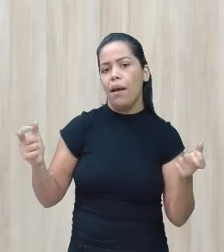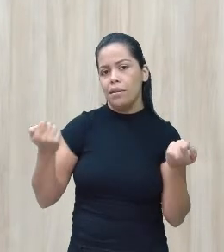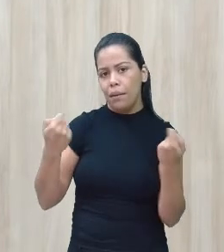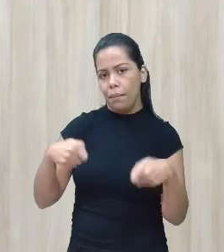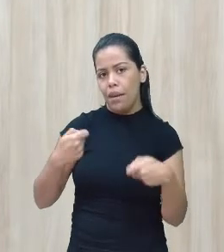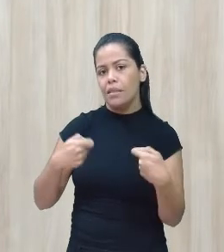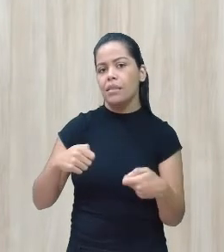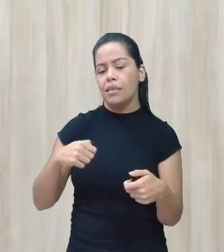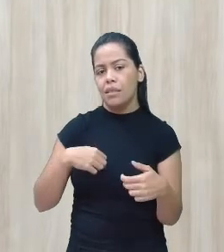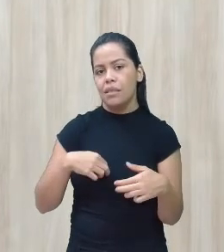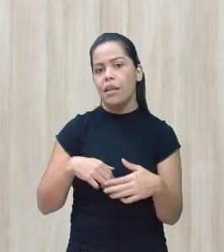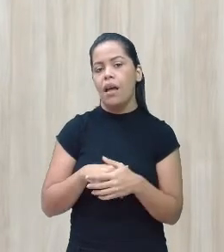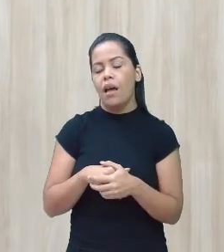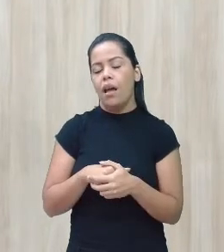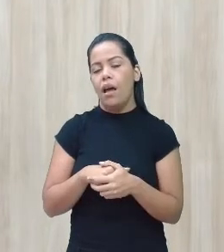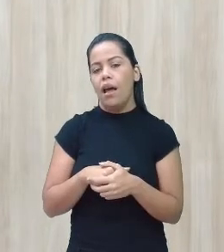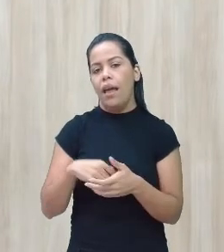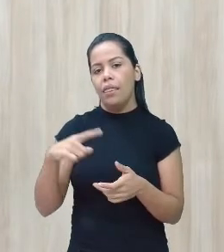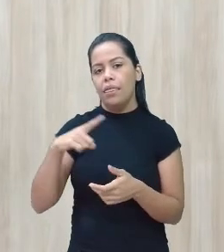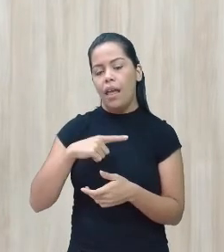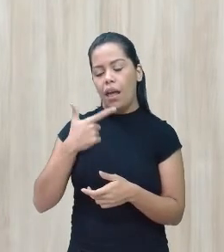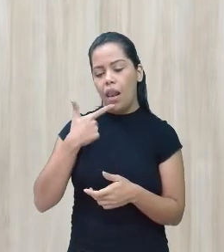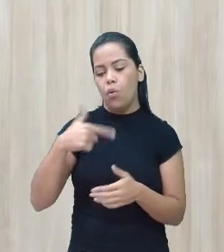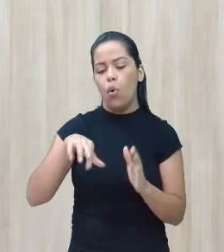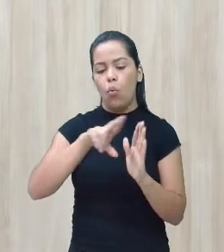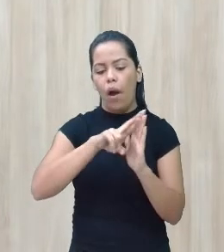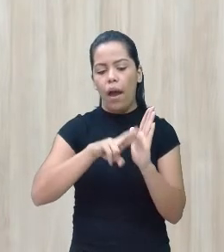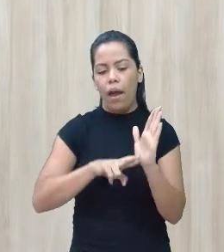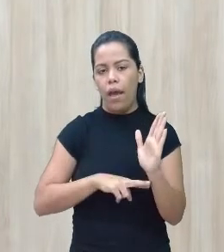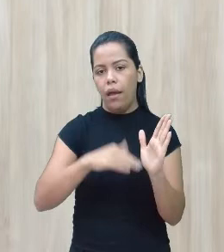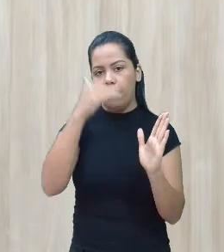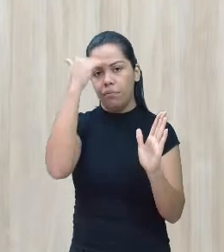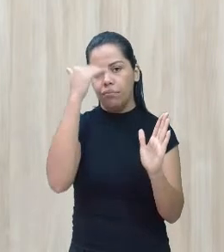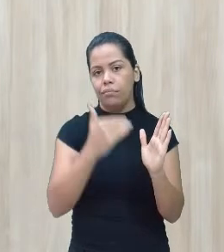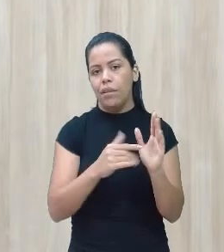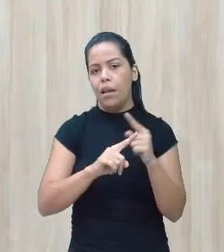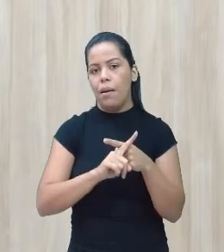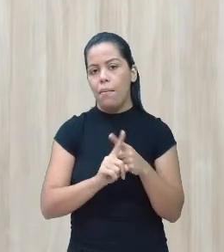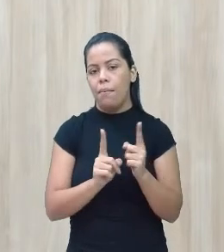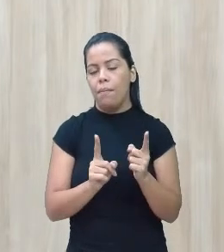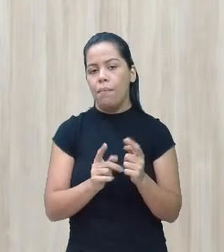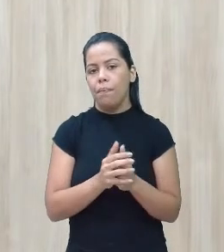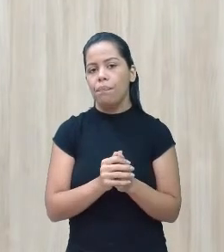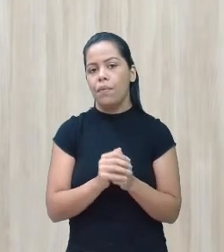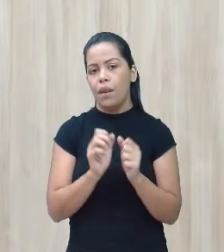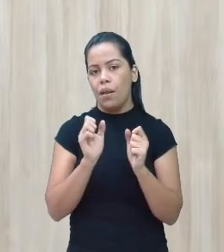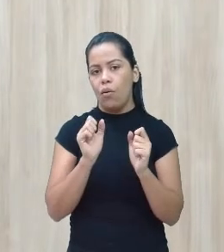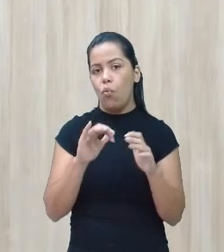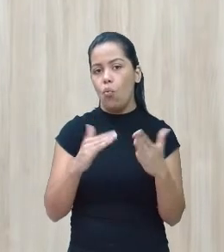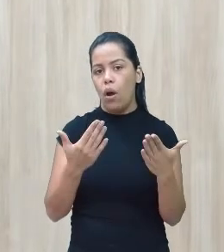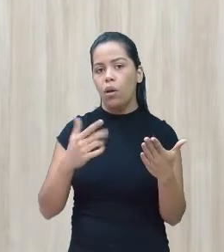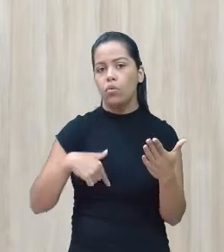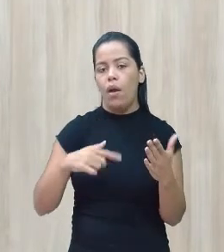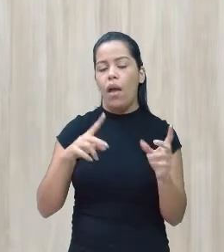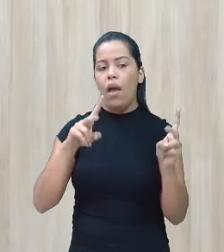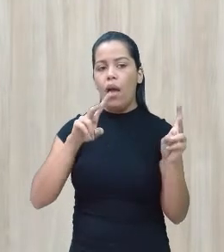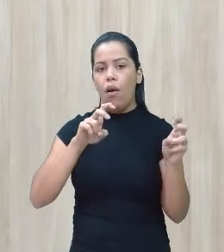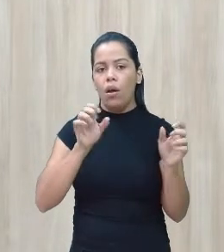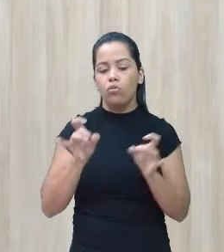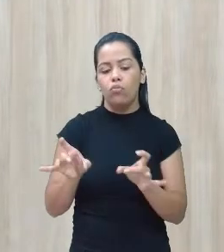tá certo? A não ser que seja uma comunicação informal, mas quando é o caso de venda, é melhor se ater, tá certo?